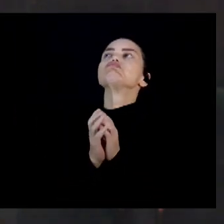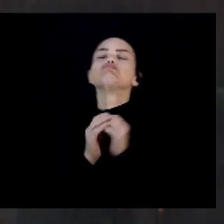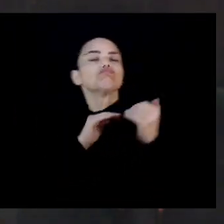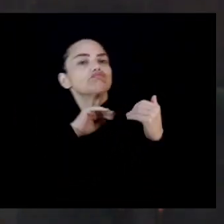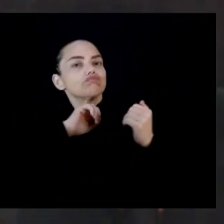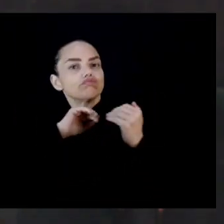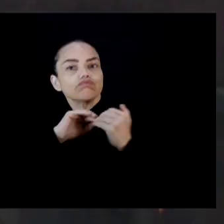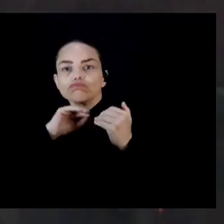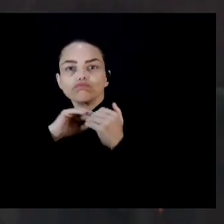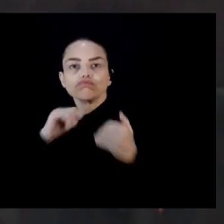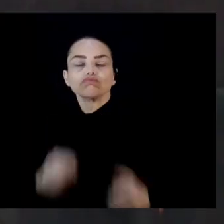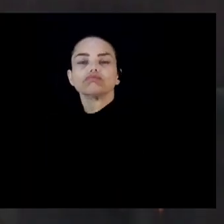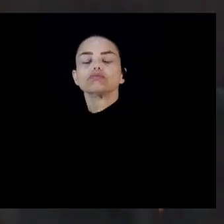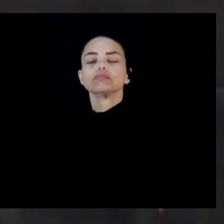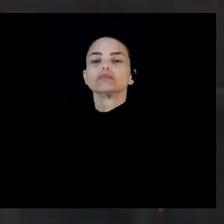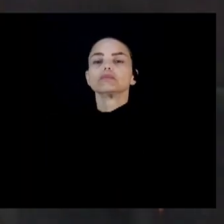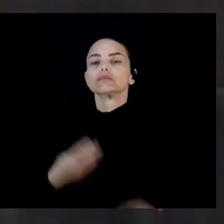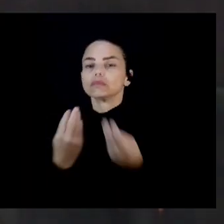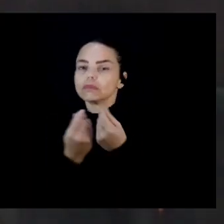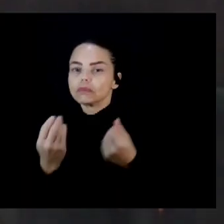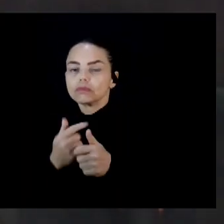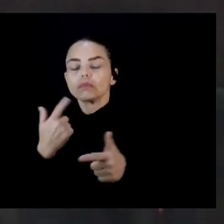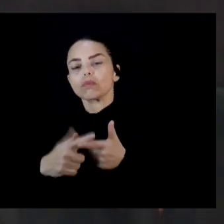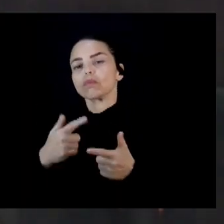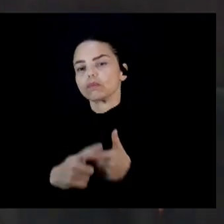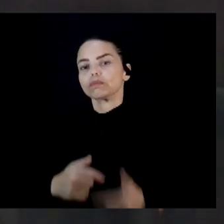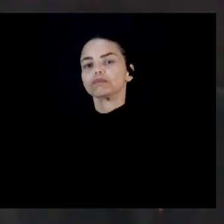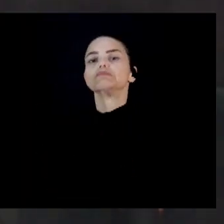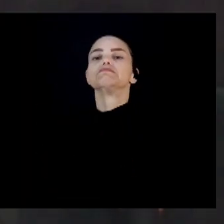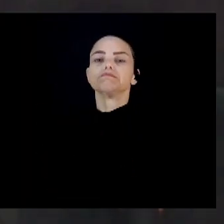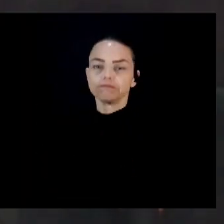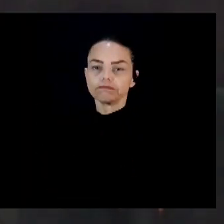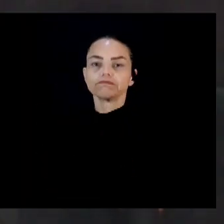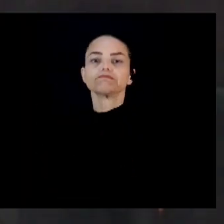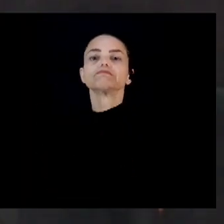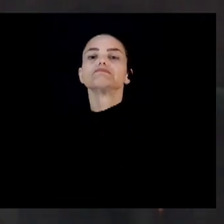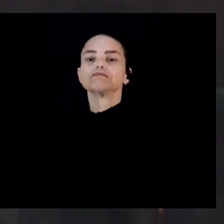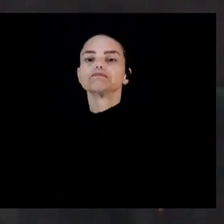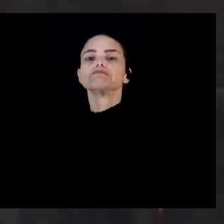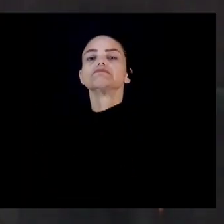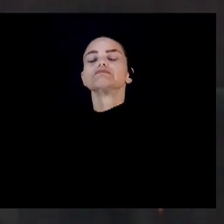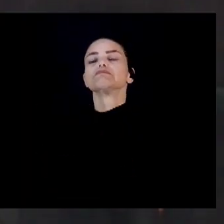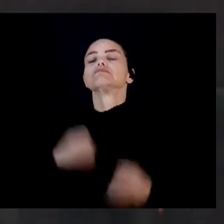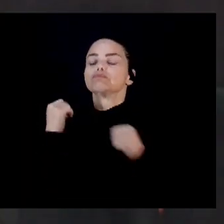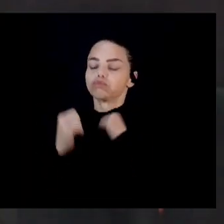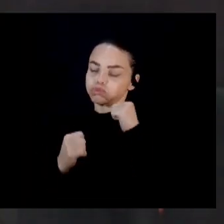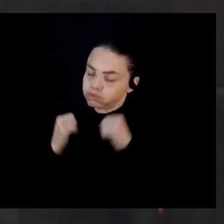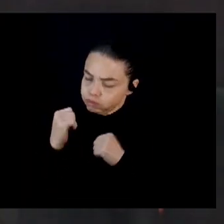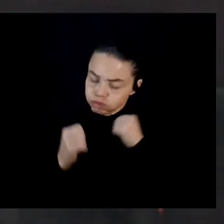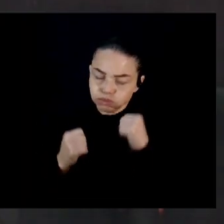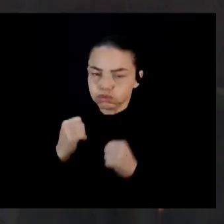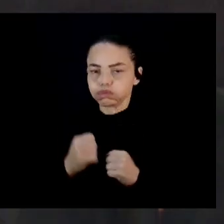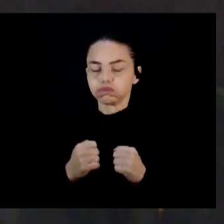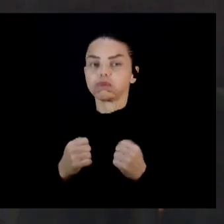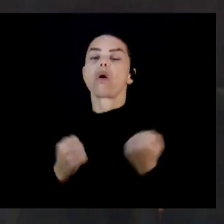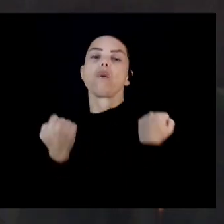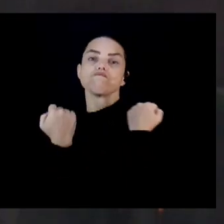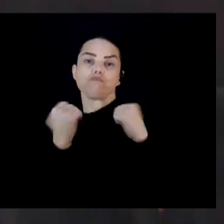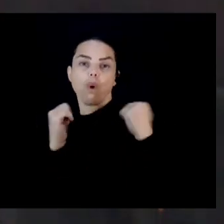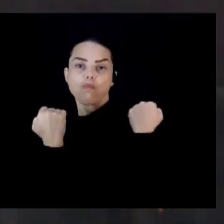qualidade? Né? Para que você quer essa questão da atividade física, no caso da corrida, que a gente está dando exemplo,